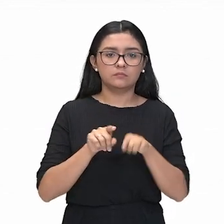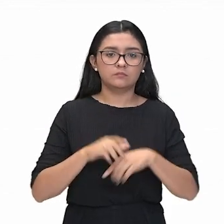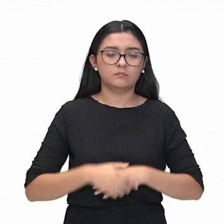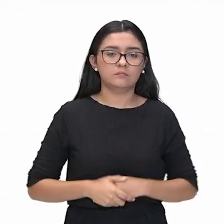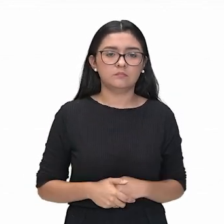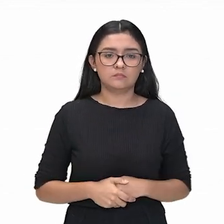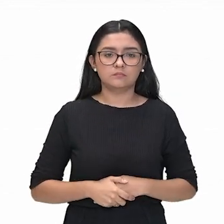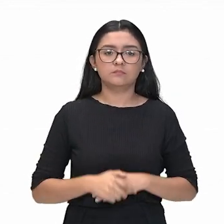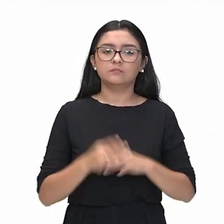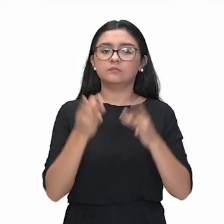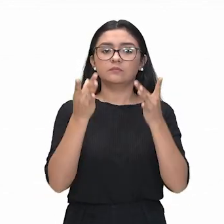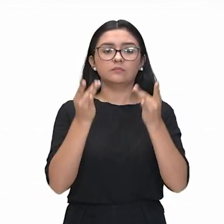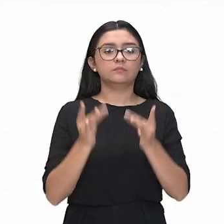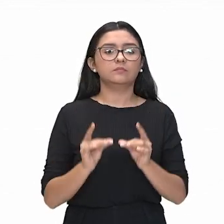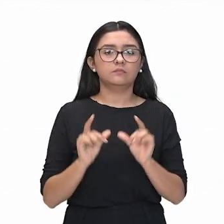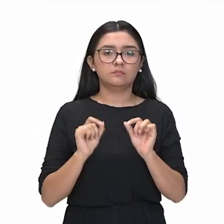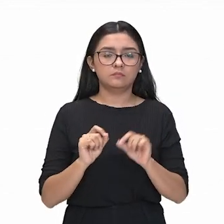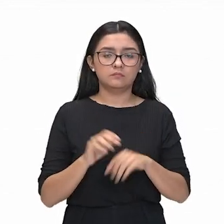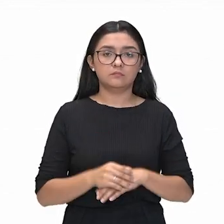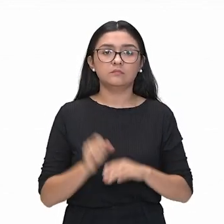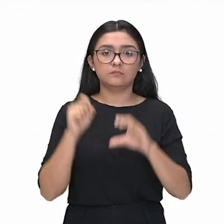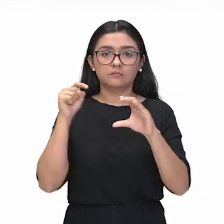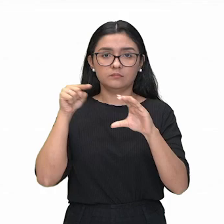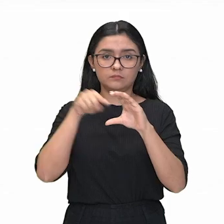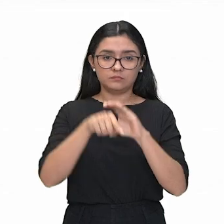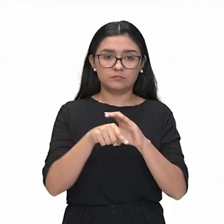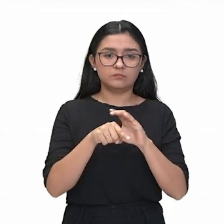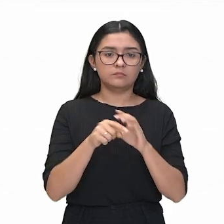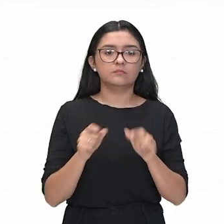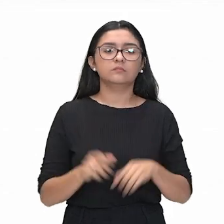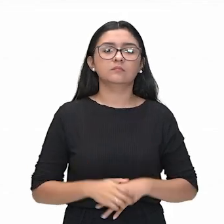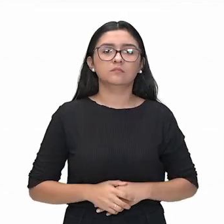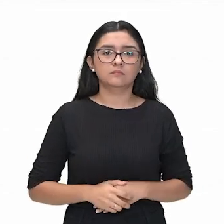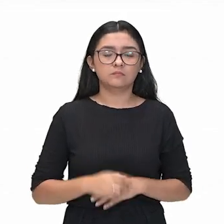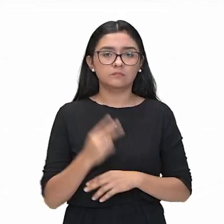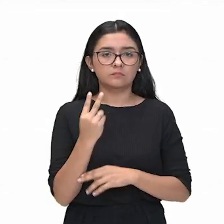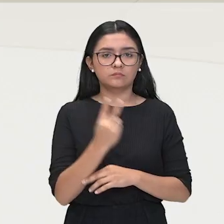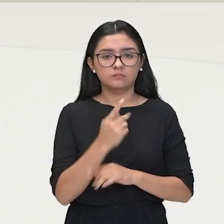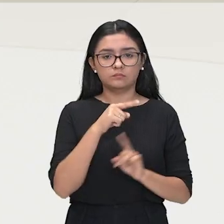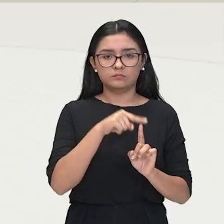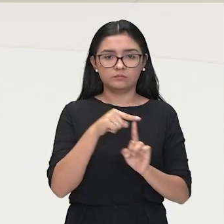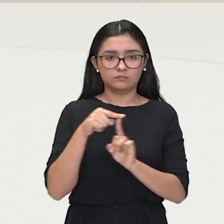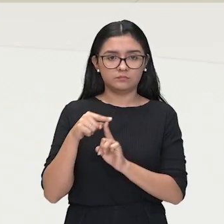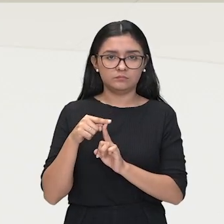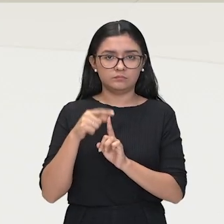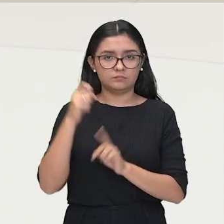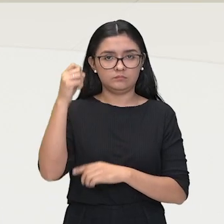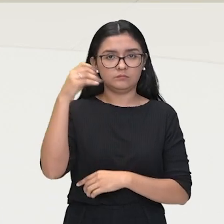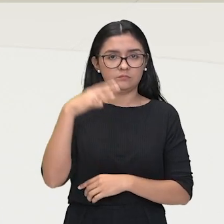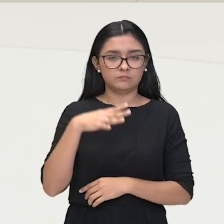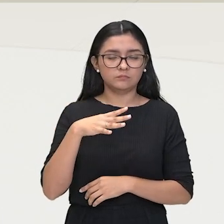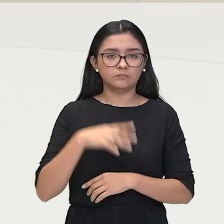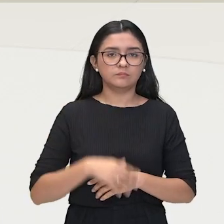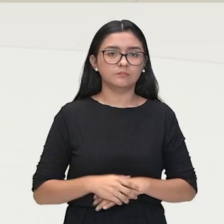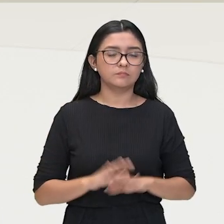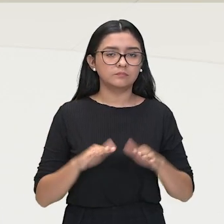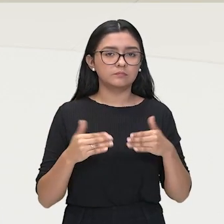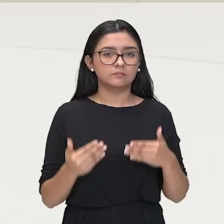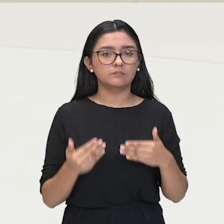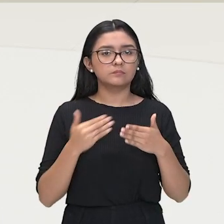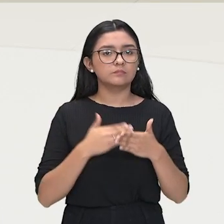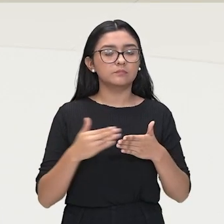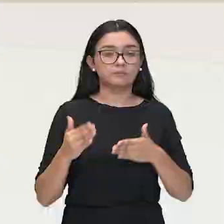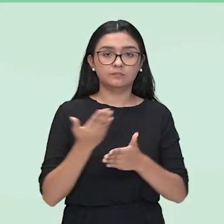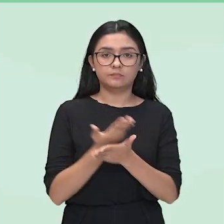mutagênicos. Detalhamento: óptica, refração e reflexão da luz. Então, vamos à nossa